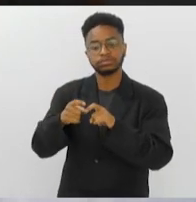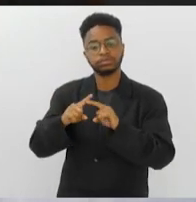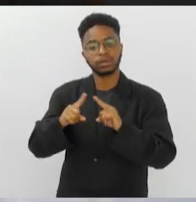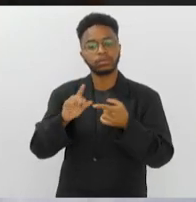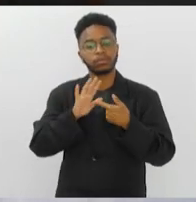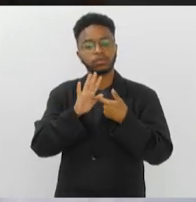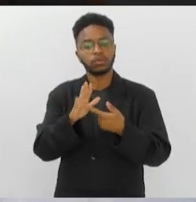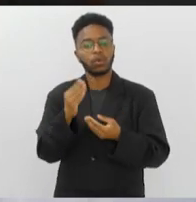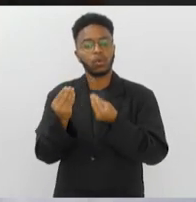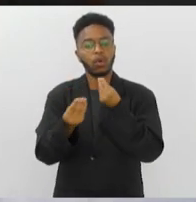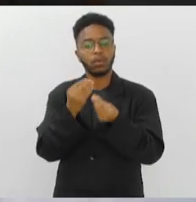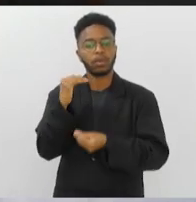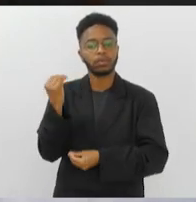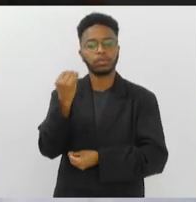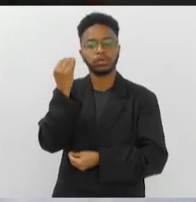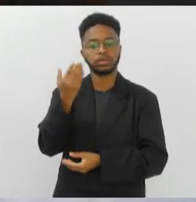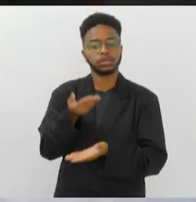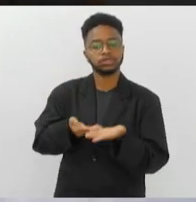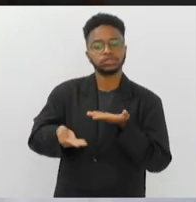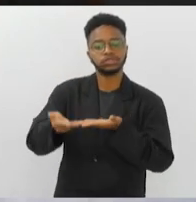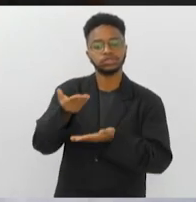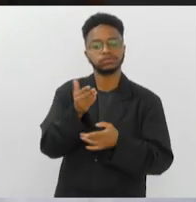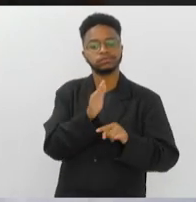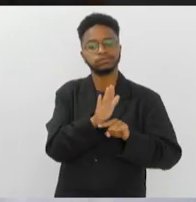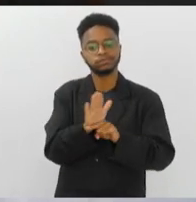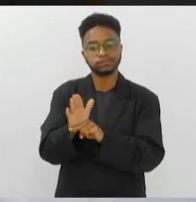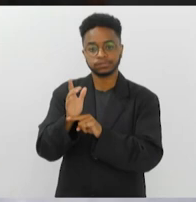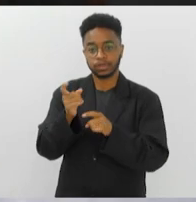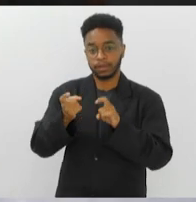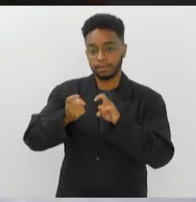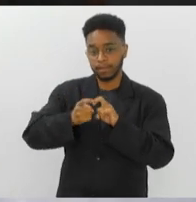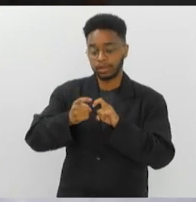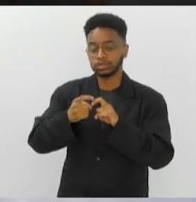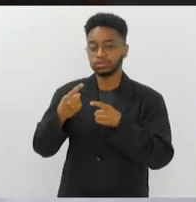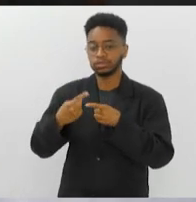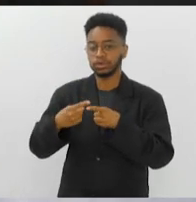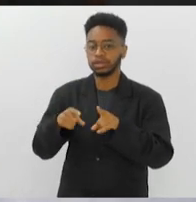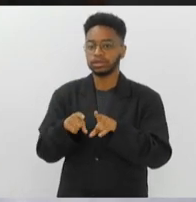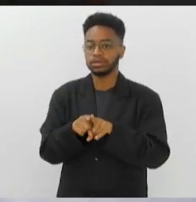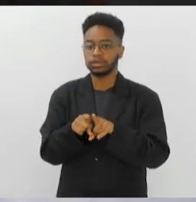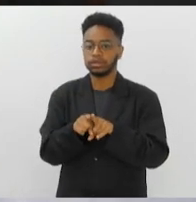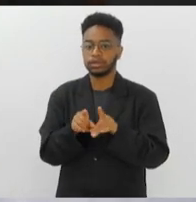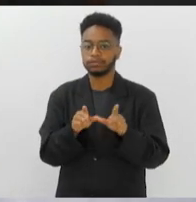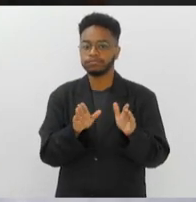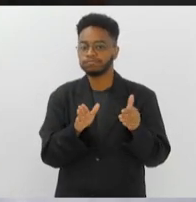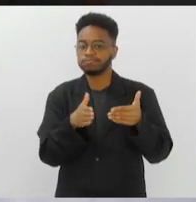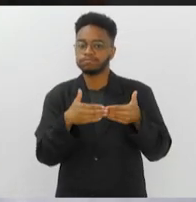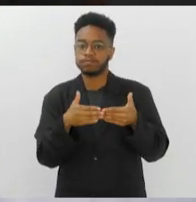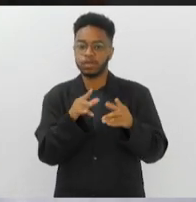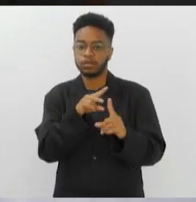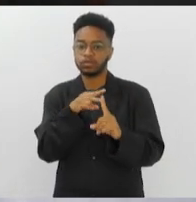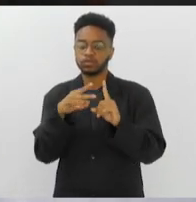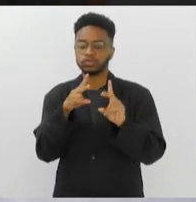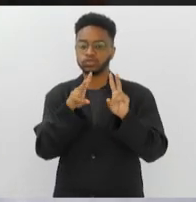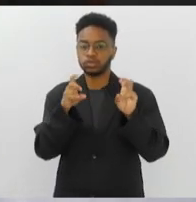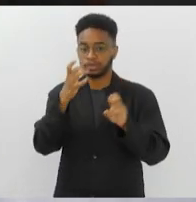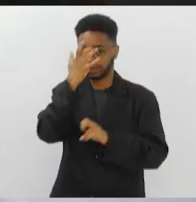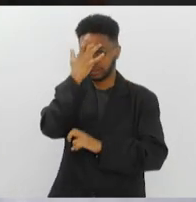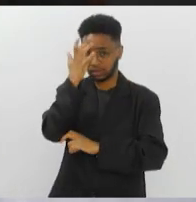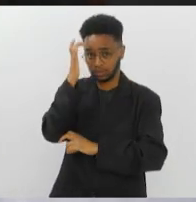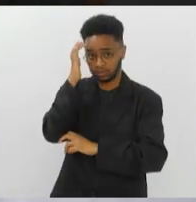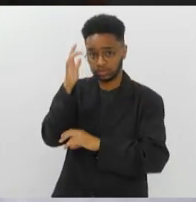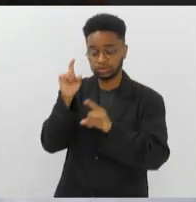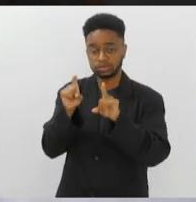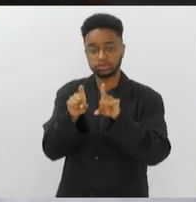da contribuição dos médicos, que acaba fechando o olhar sobre a saúde mental num